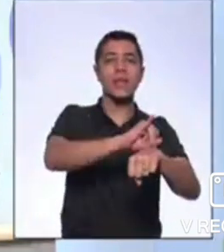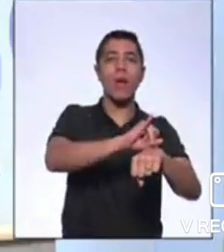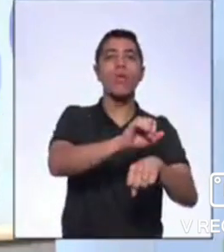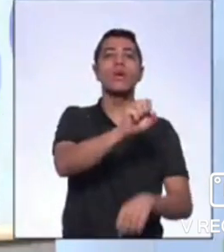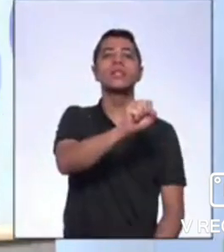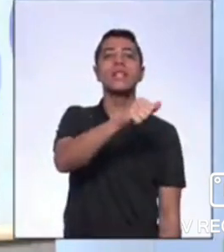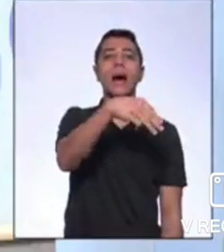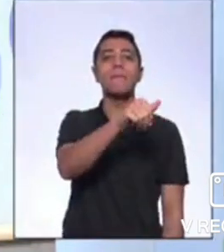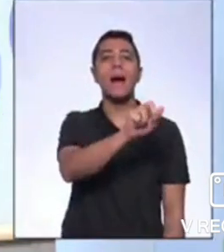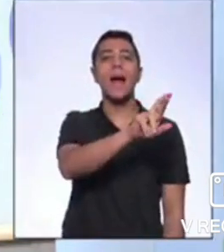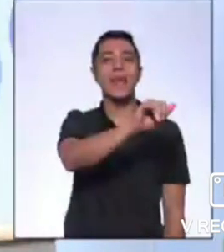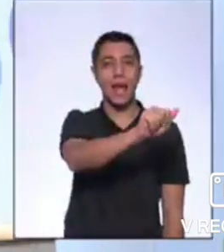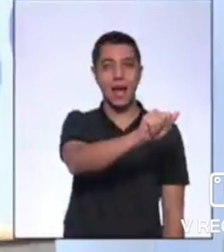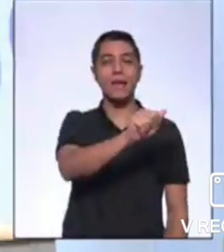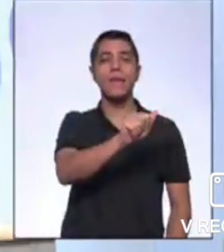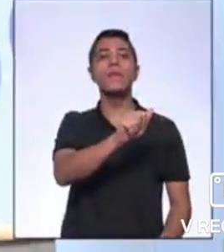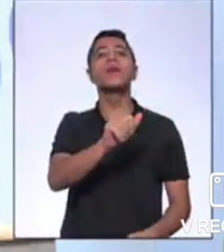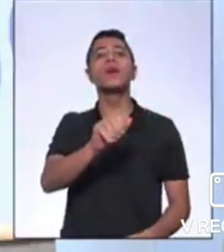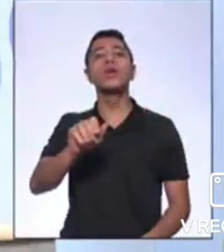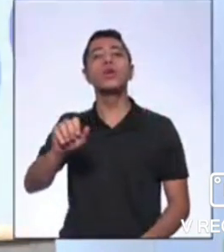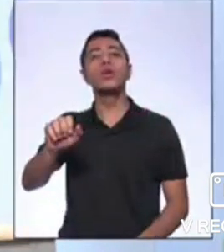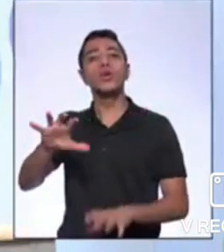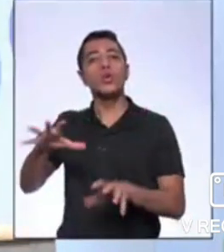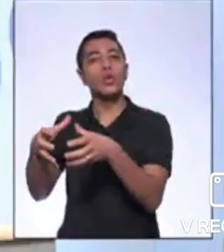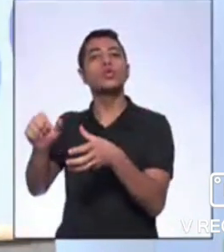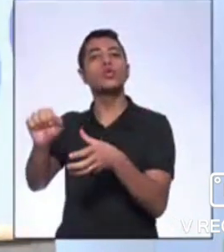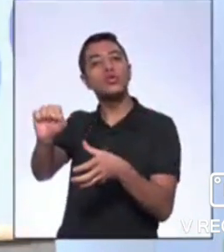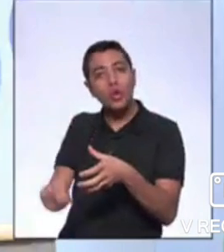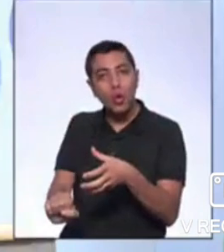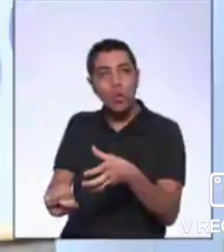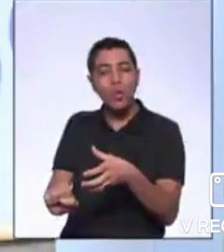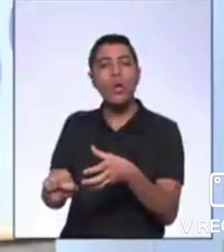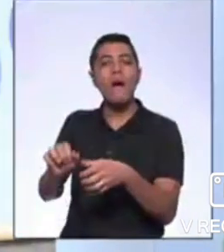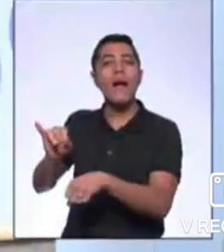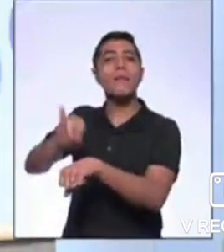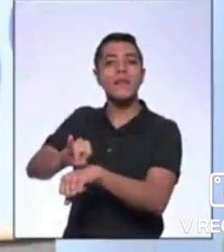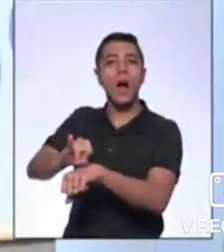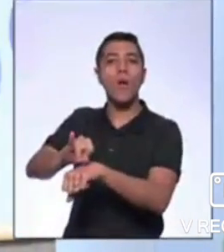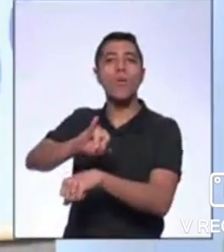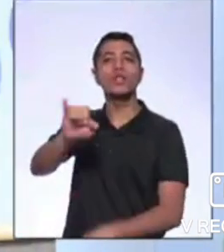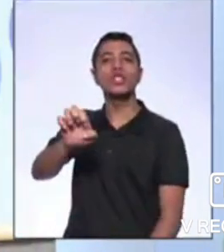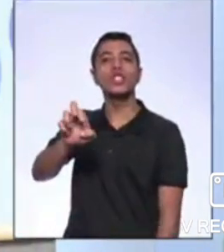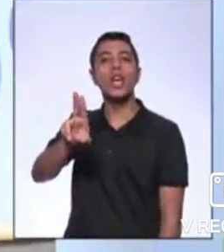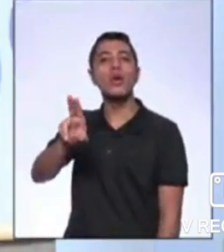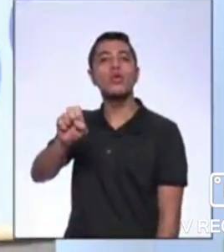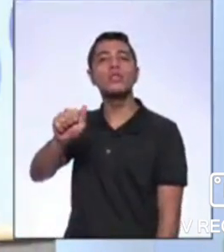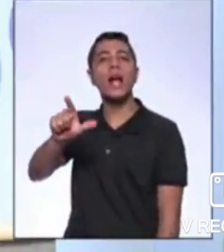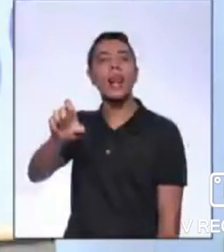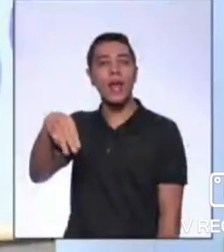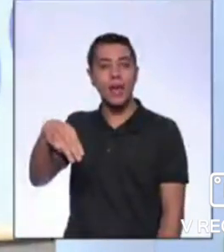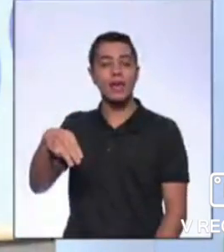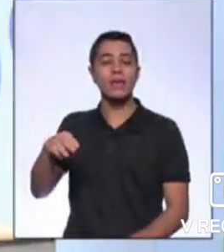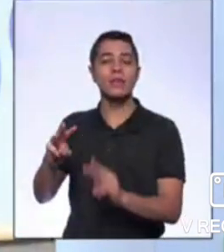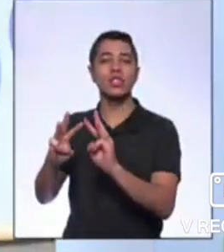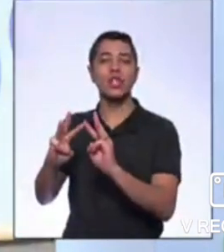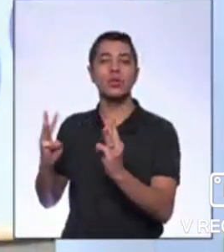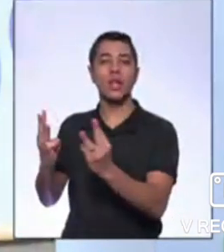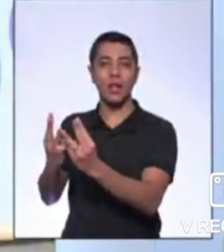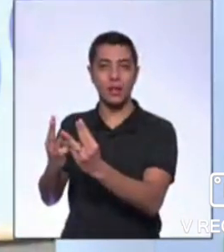Sul, capital Jerusalém. Agora, no texto lá da Torá, da Hatorá, você